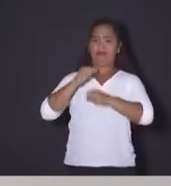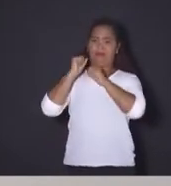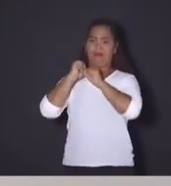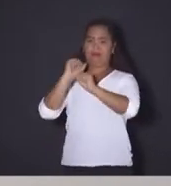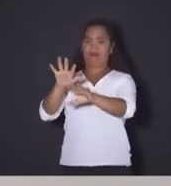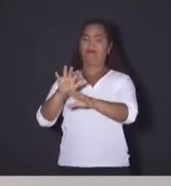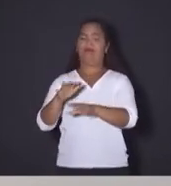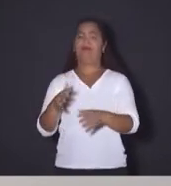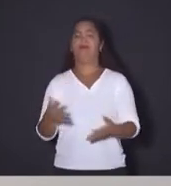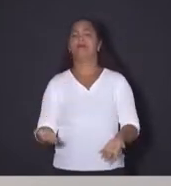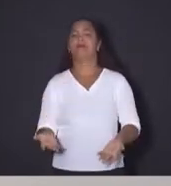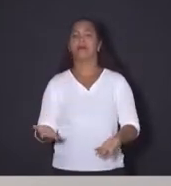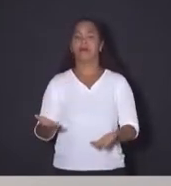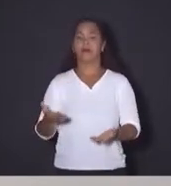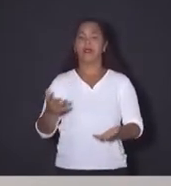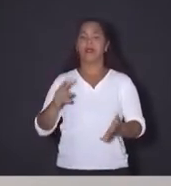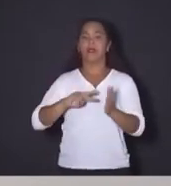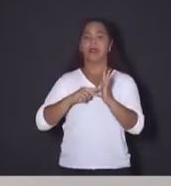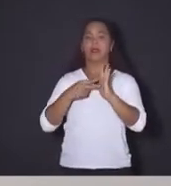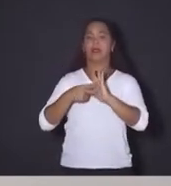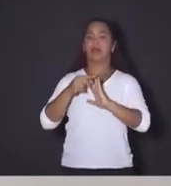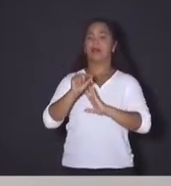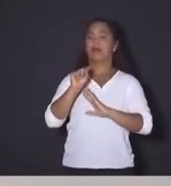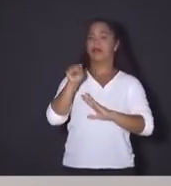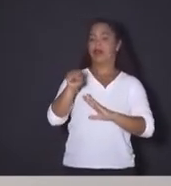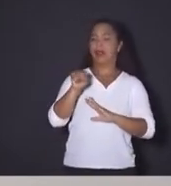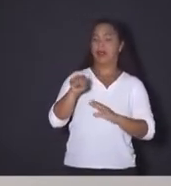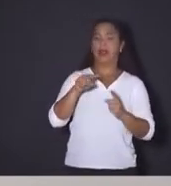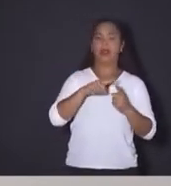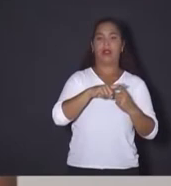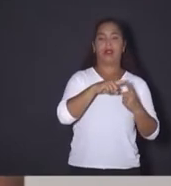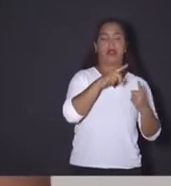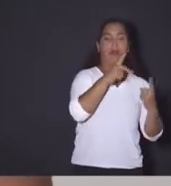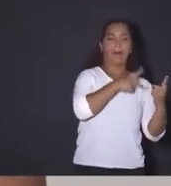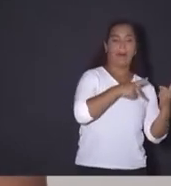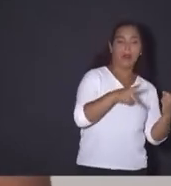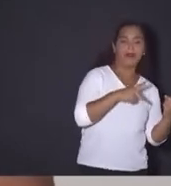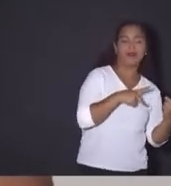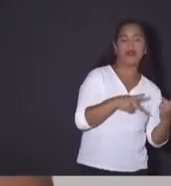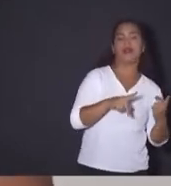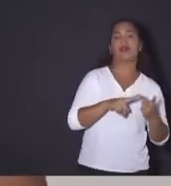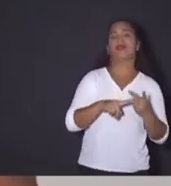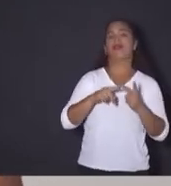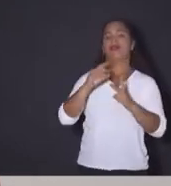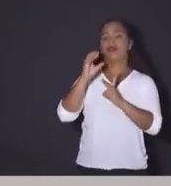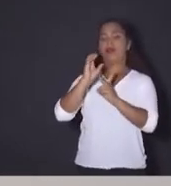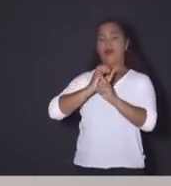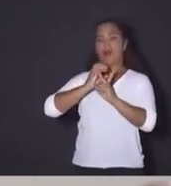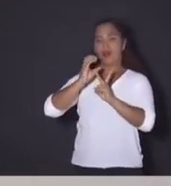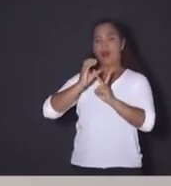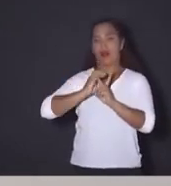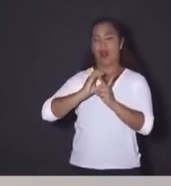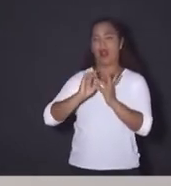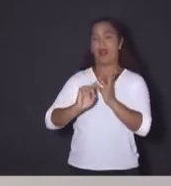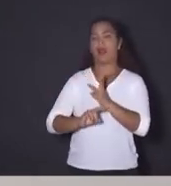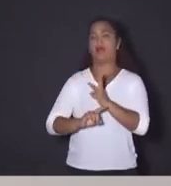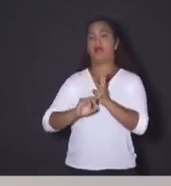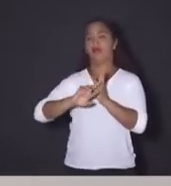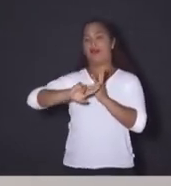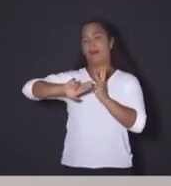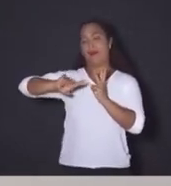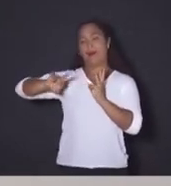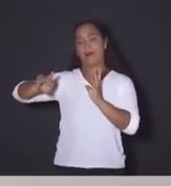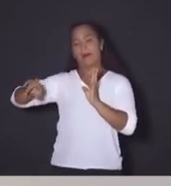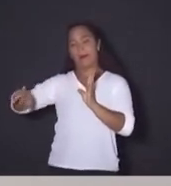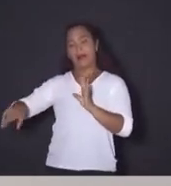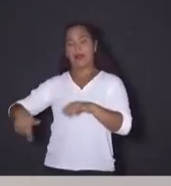avaliado a conseqüência de um processo que envolve professor envolve calendário acadêmico envolve uma série de outros